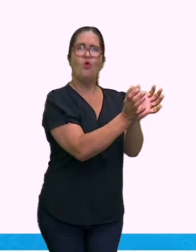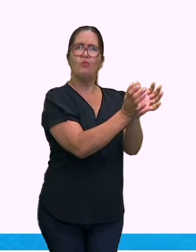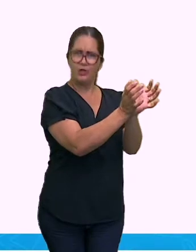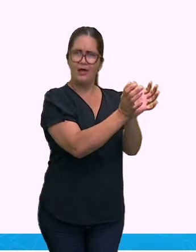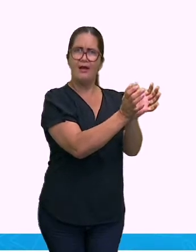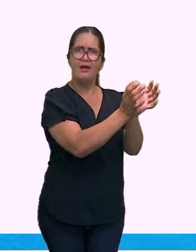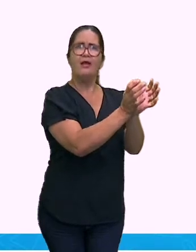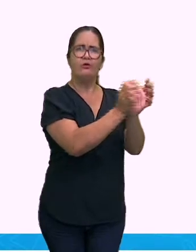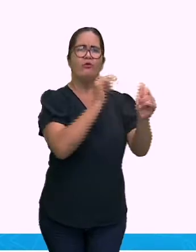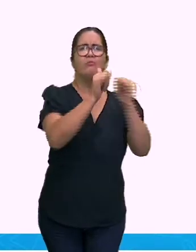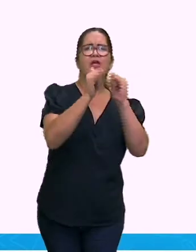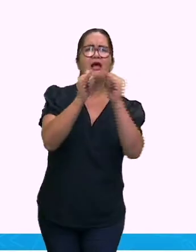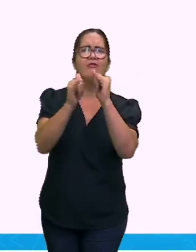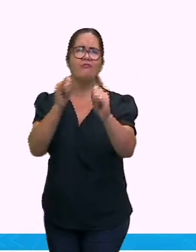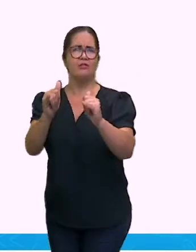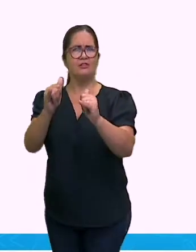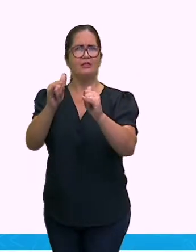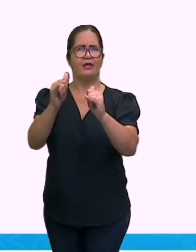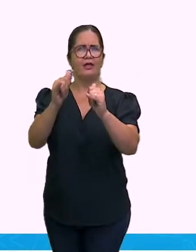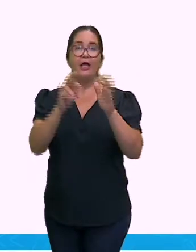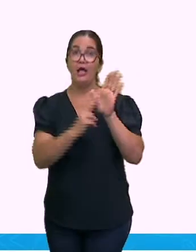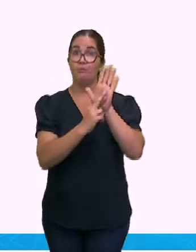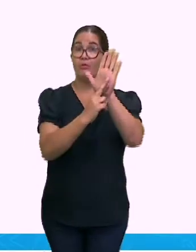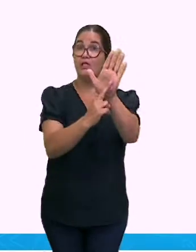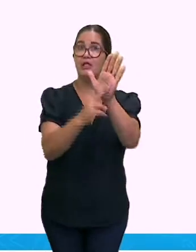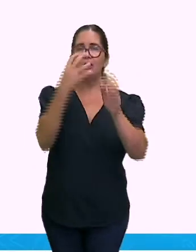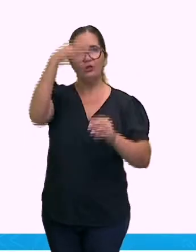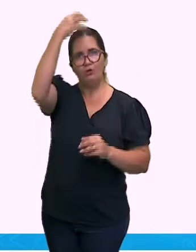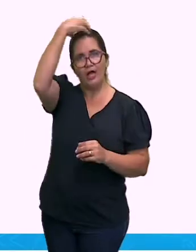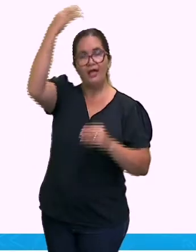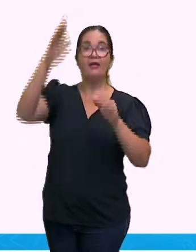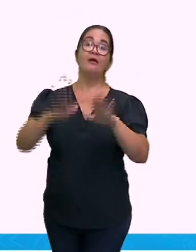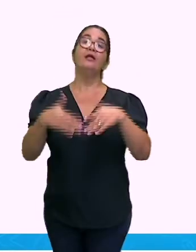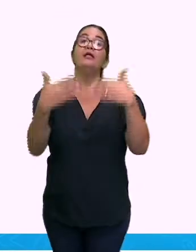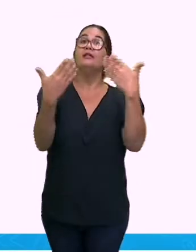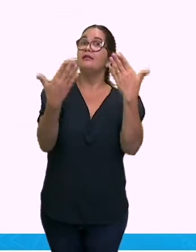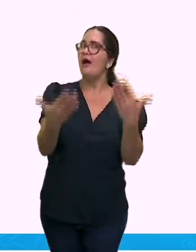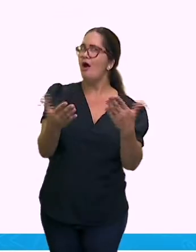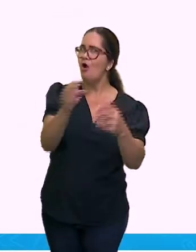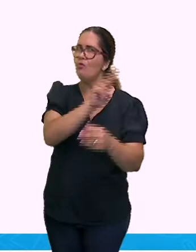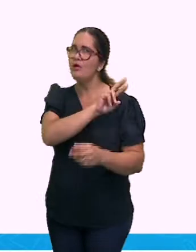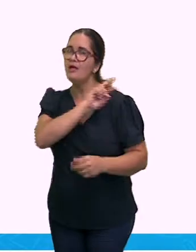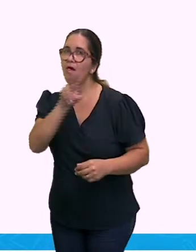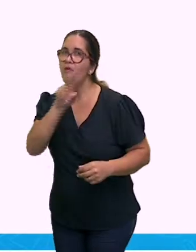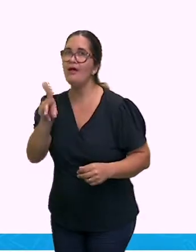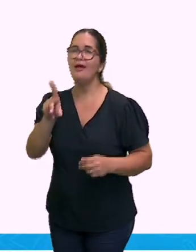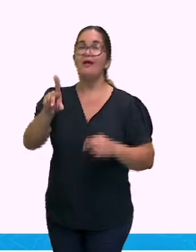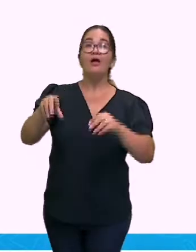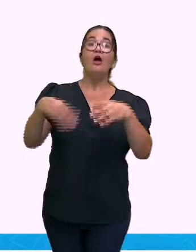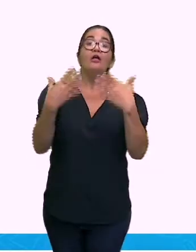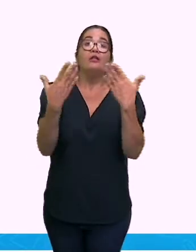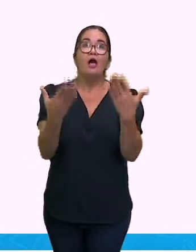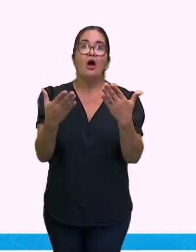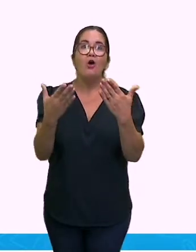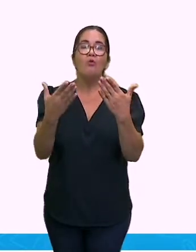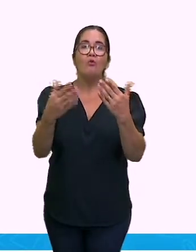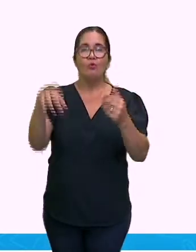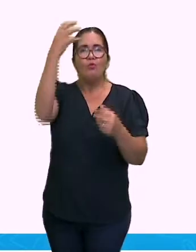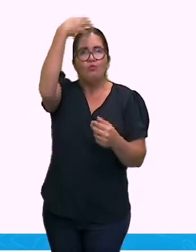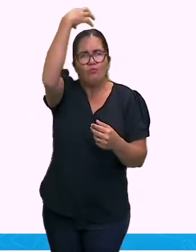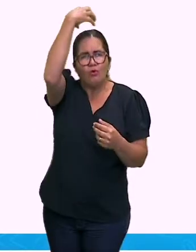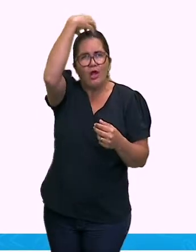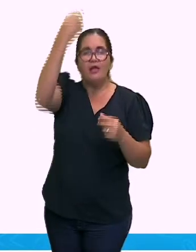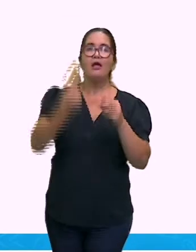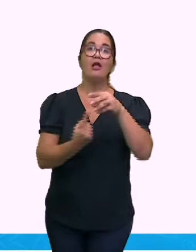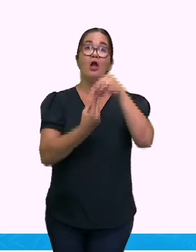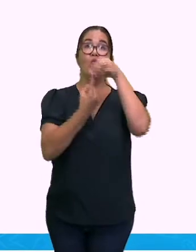do absolutismo, não. O rei, ele é igual ao Estado que governa. Nesse tipo de